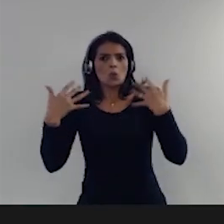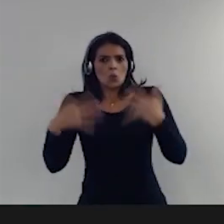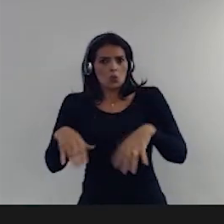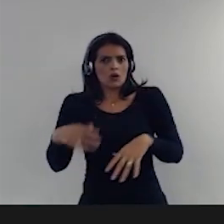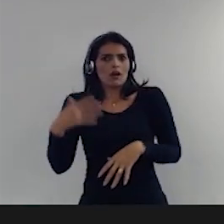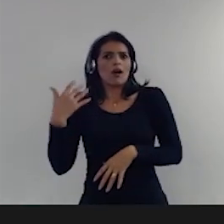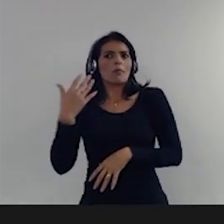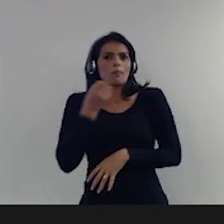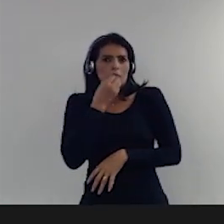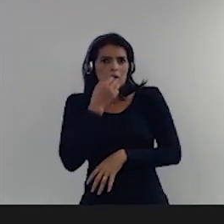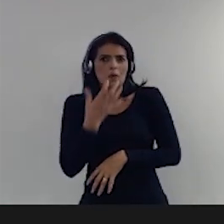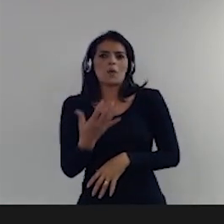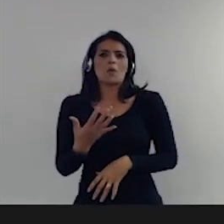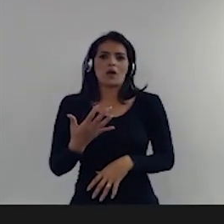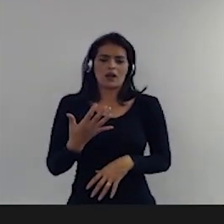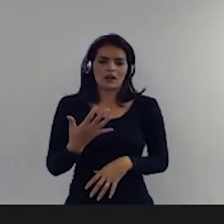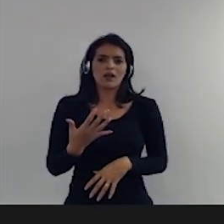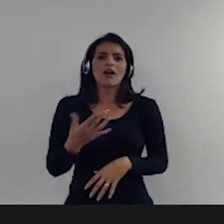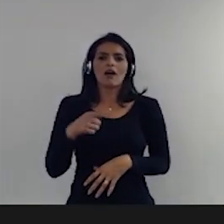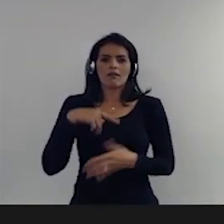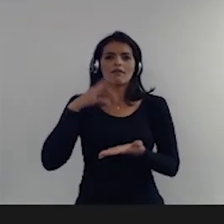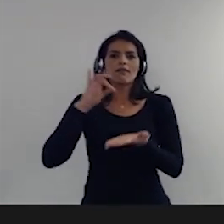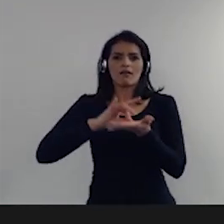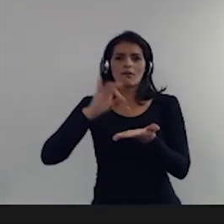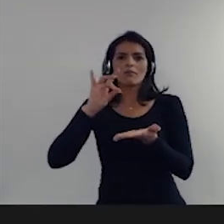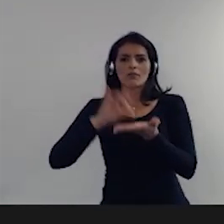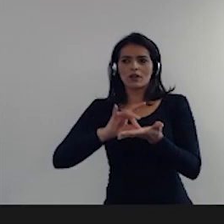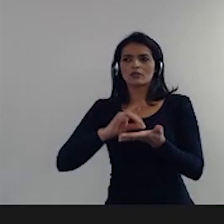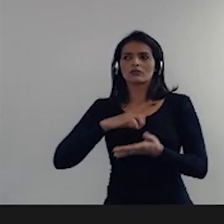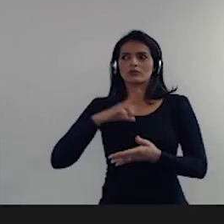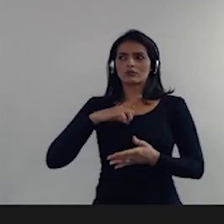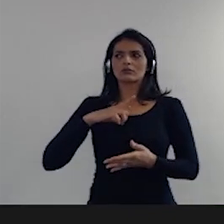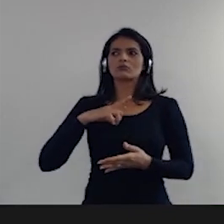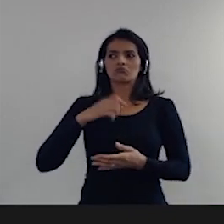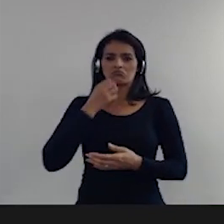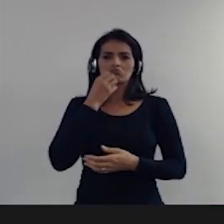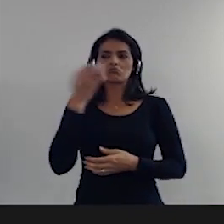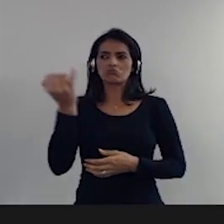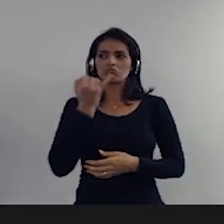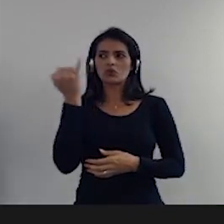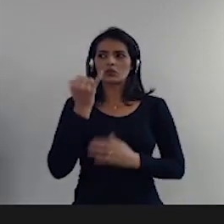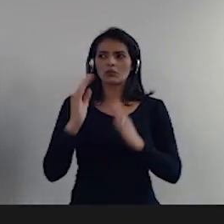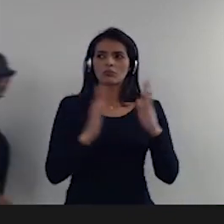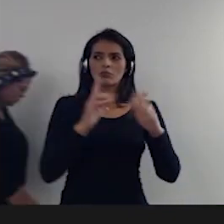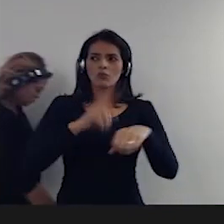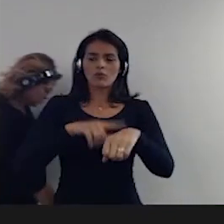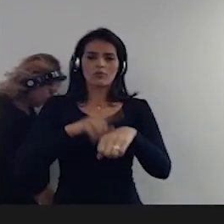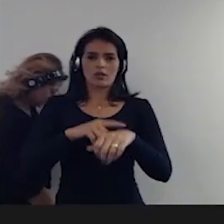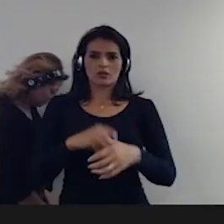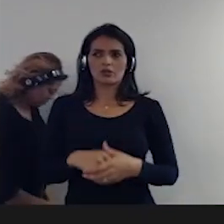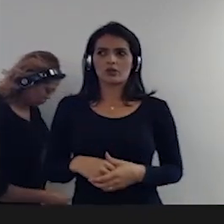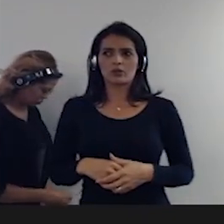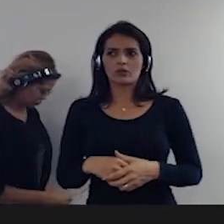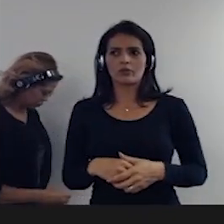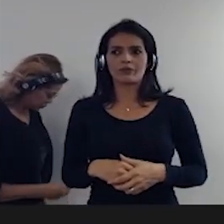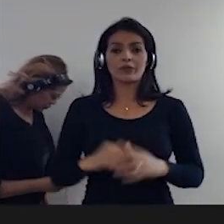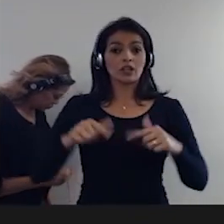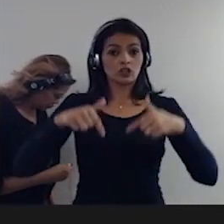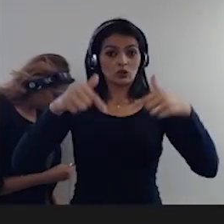e ela realmente passa a ser representativa dentro desse momento. Quer dizer, outra atitude